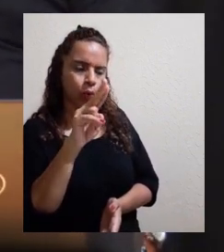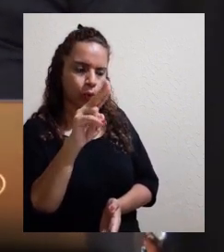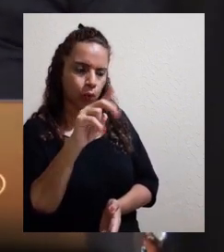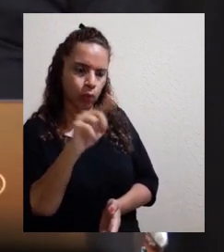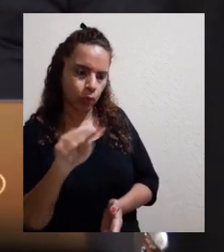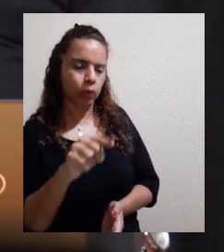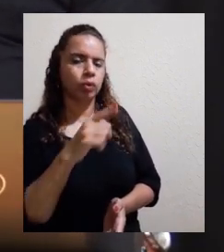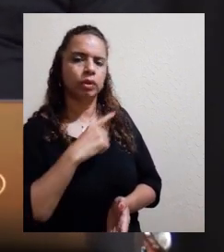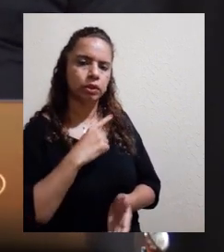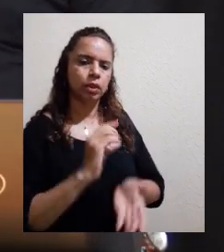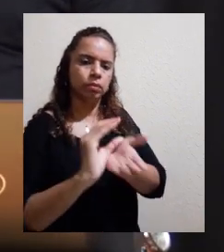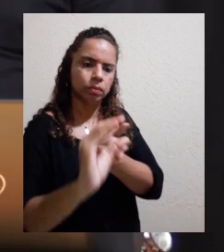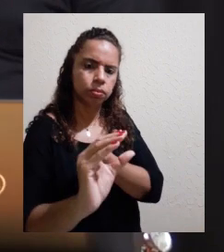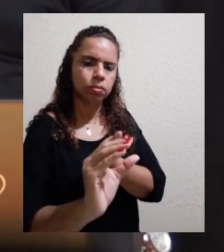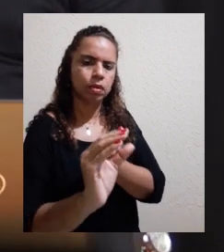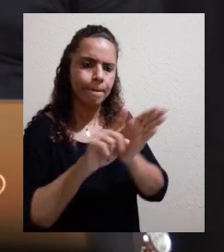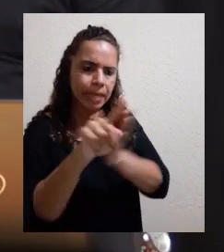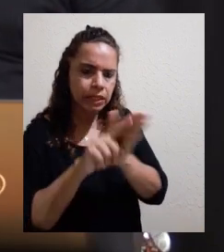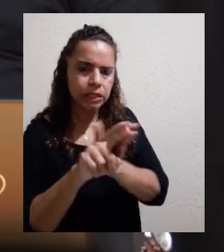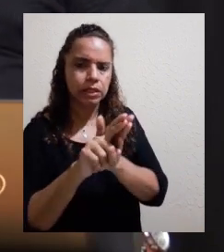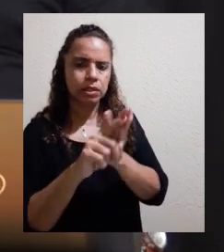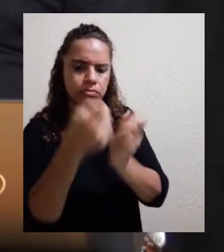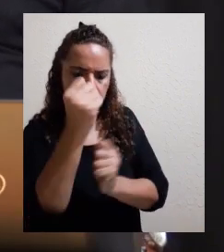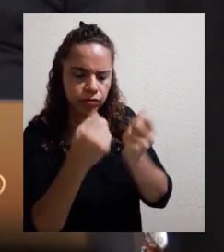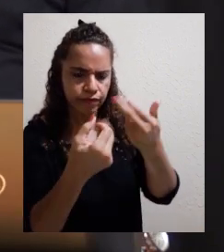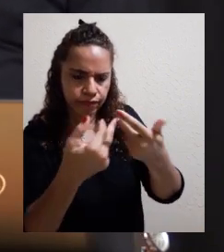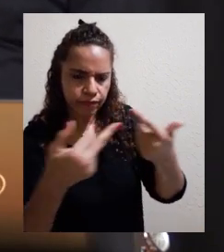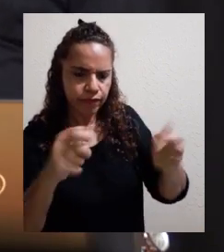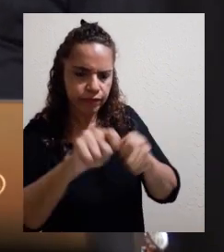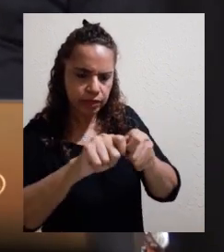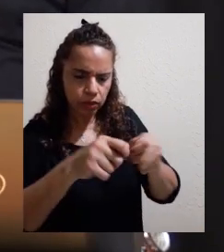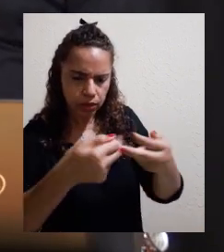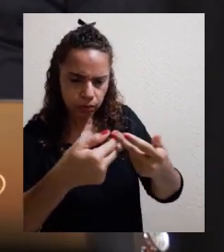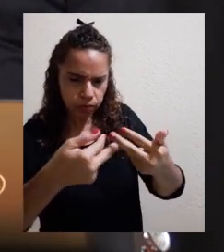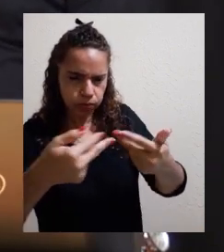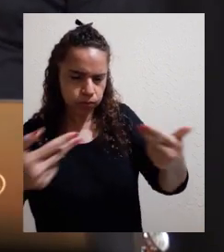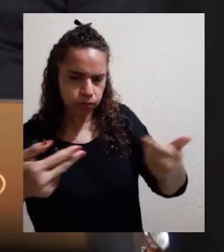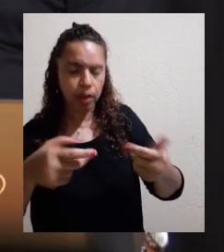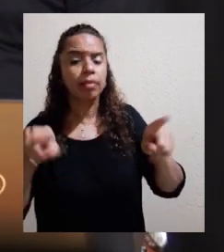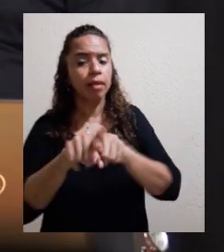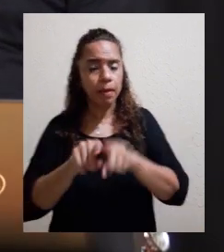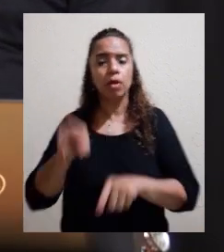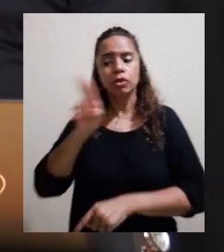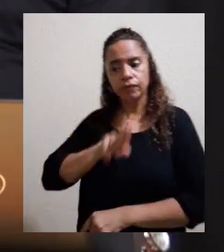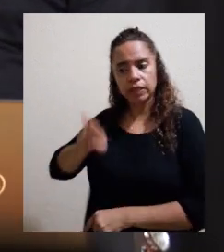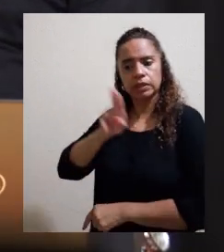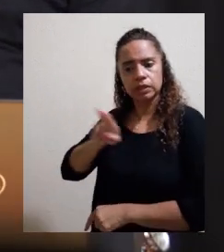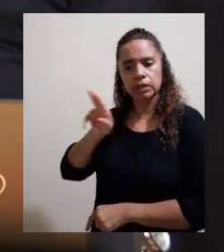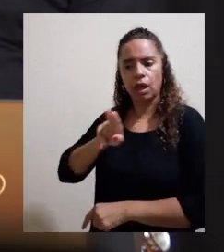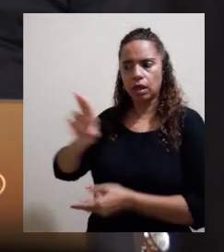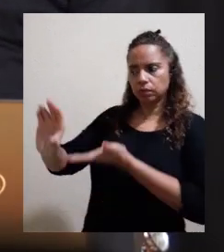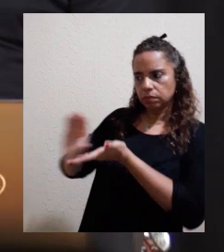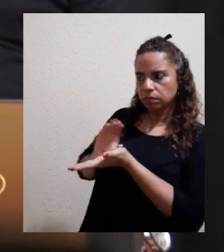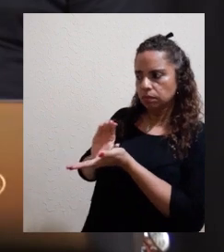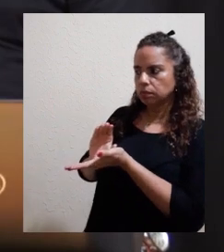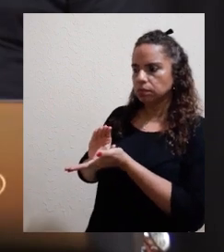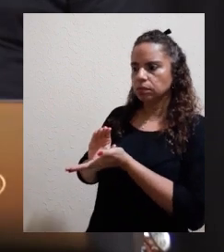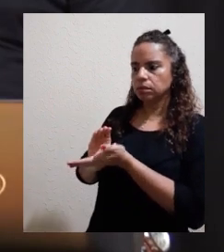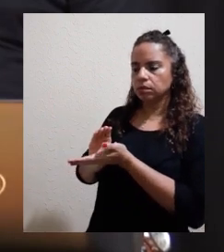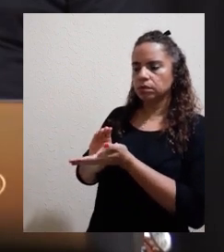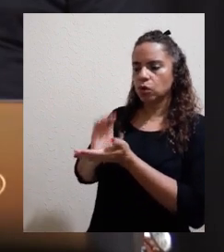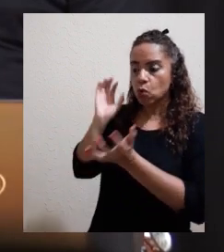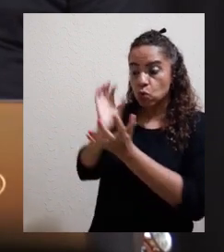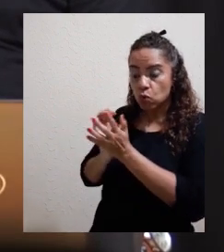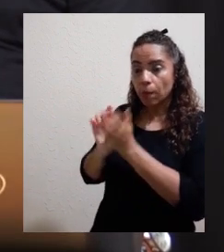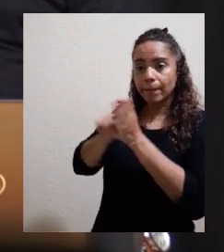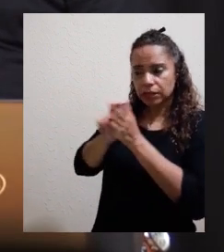ponto de vista da saúde pública, mas também da pesquisa e da produção de conhecimento. E as universidades também acompanharam esse ritmo, mas hoje